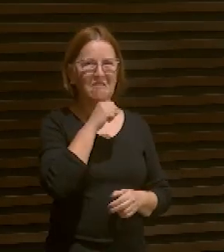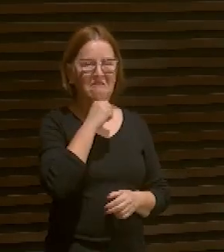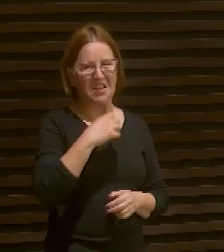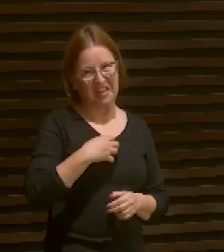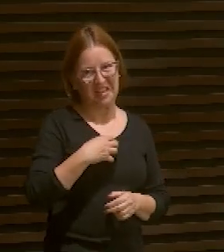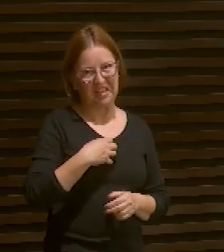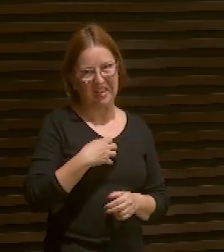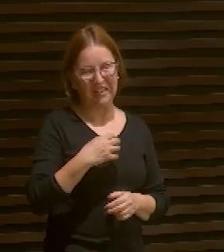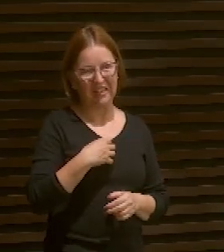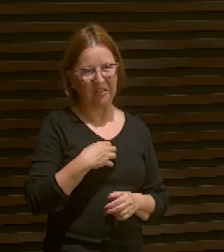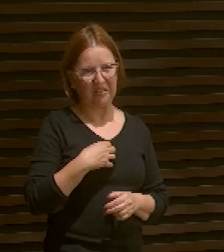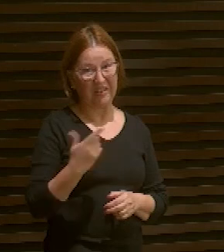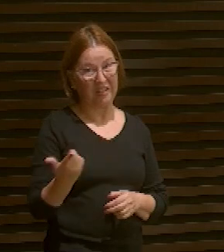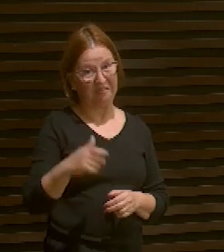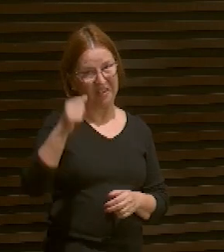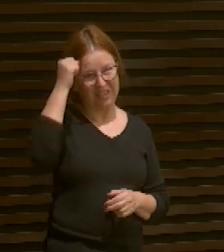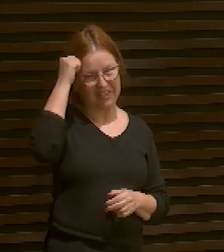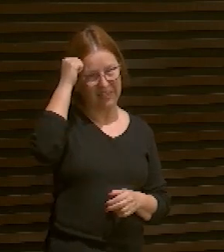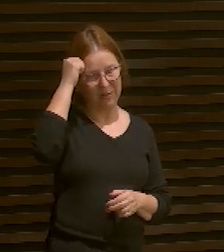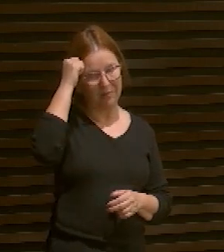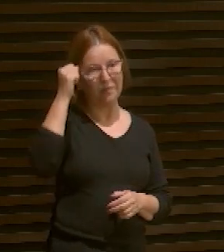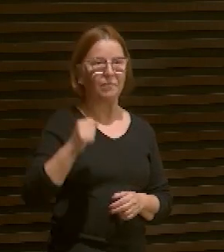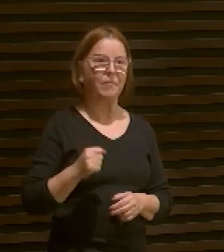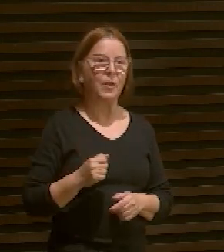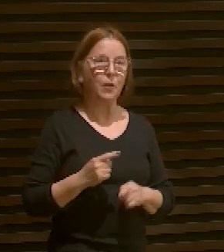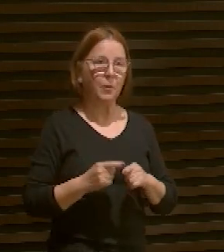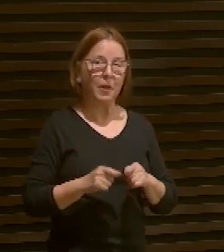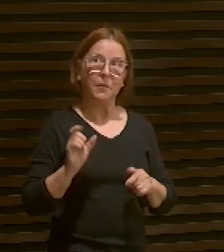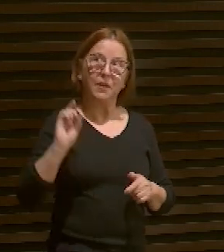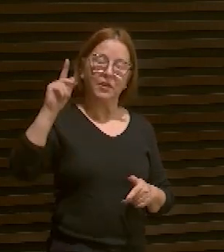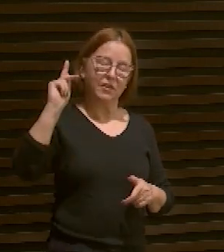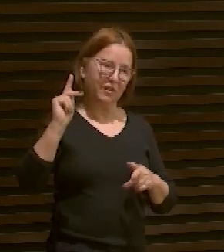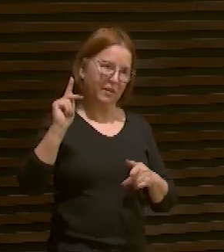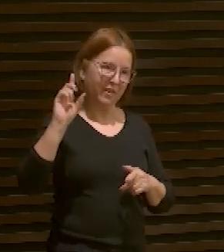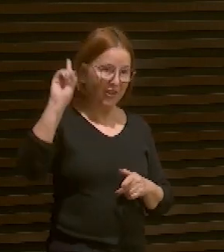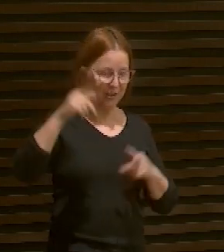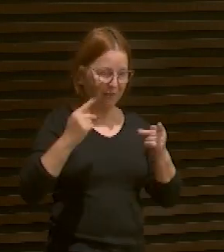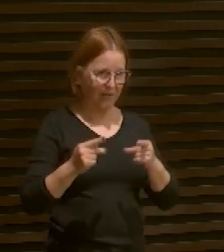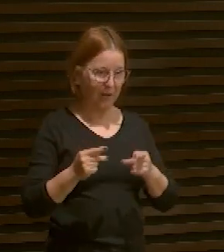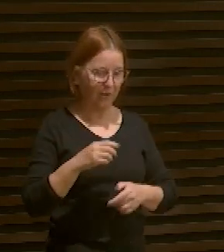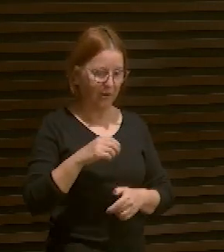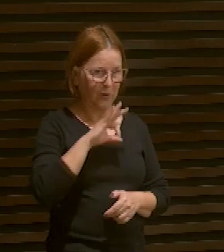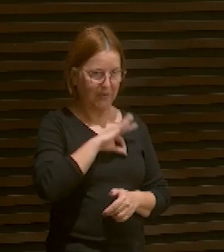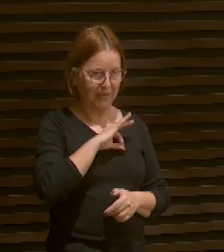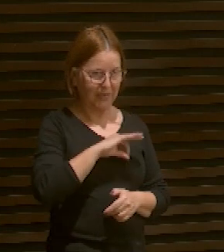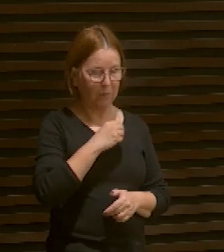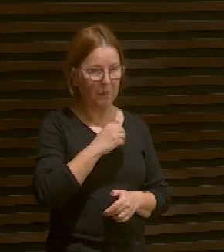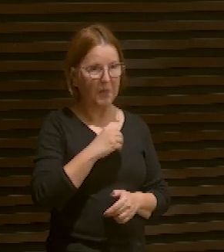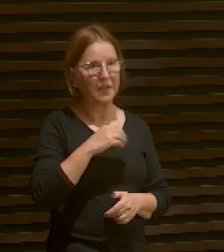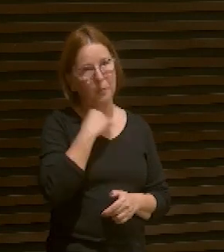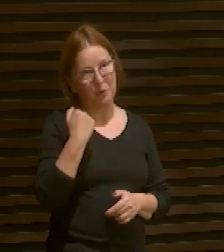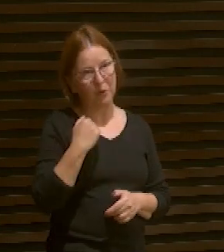natureza adâmica, que a palavra nos diz que o salário do pecado é a morte, que o único pagamento a ser feito